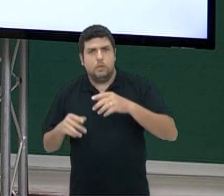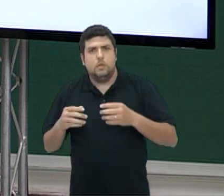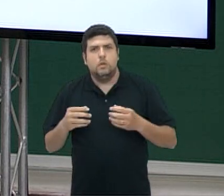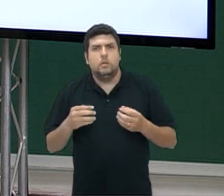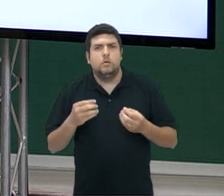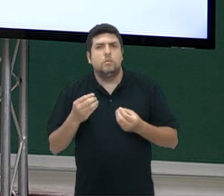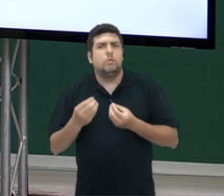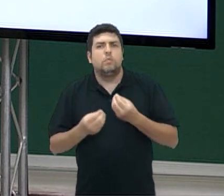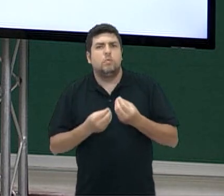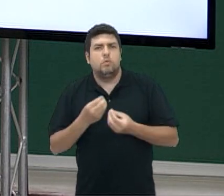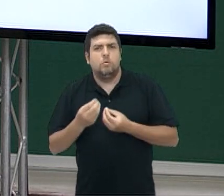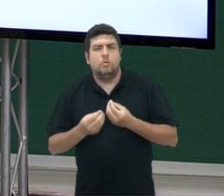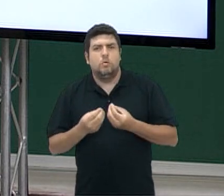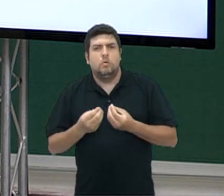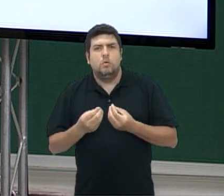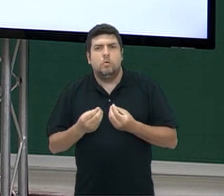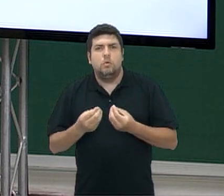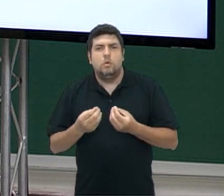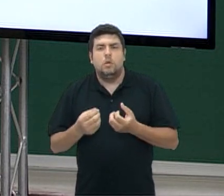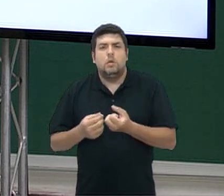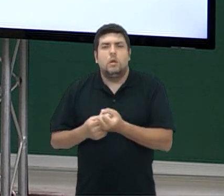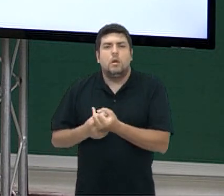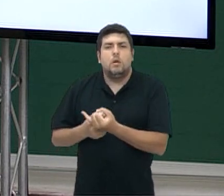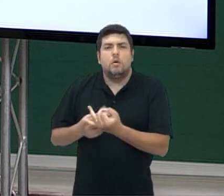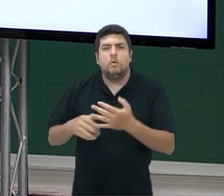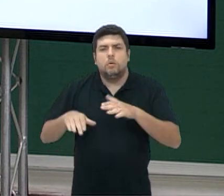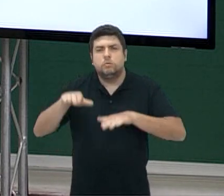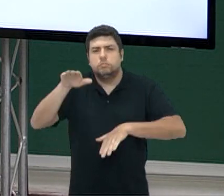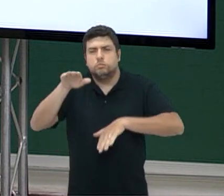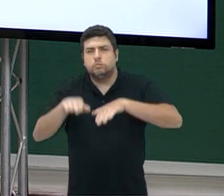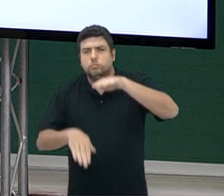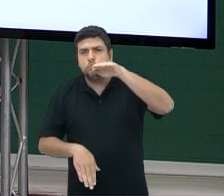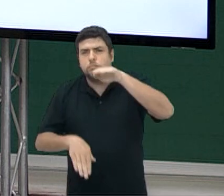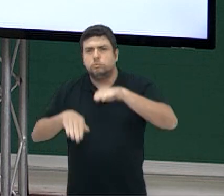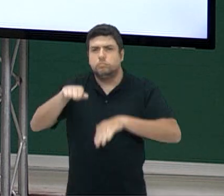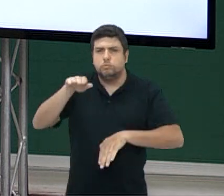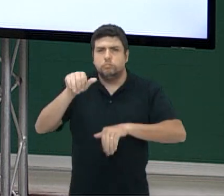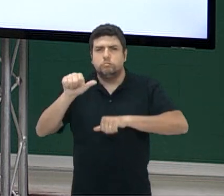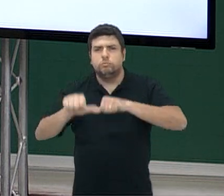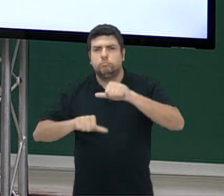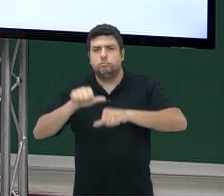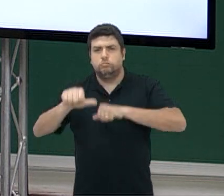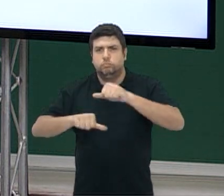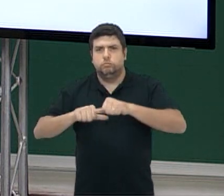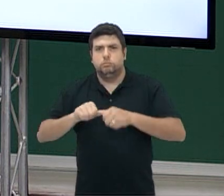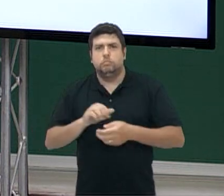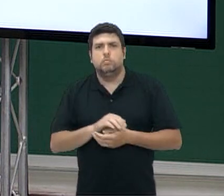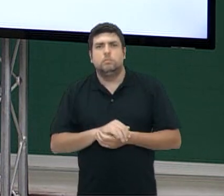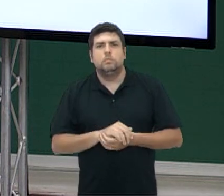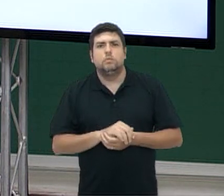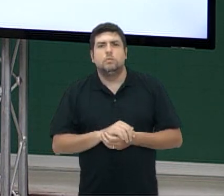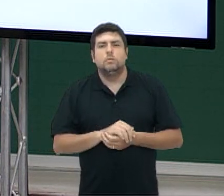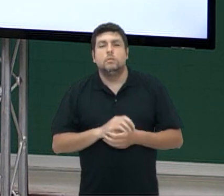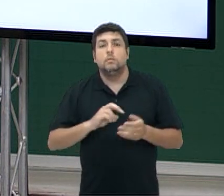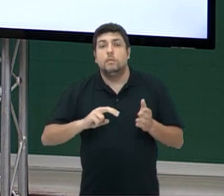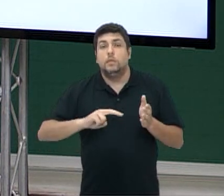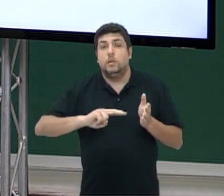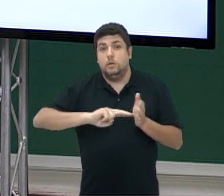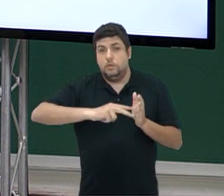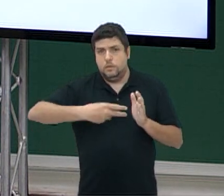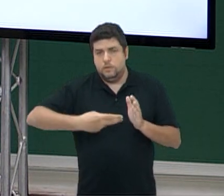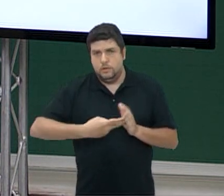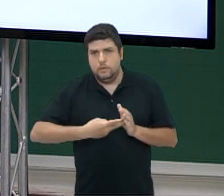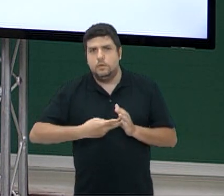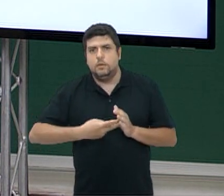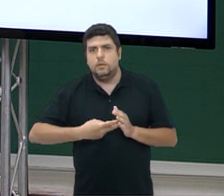a variação da quantidade de movimento, certo? Isso significa que essas